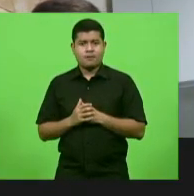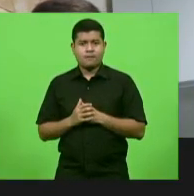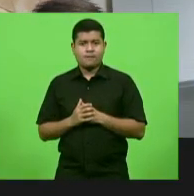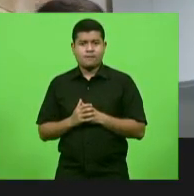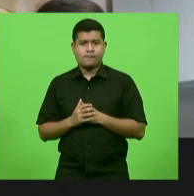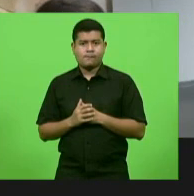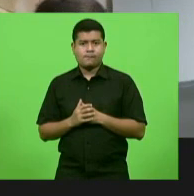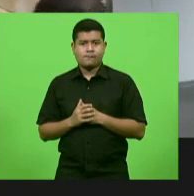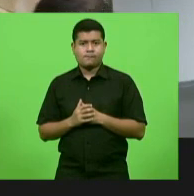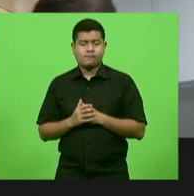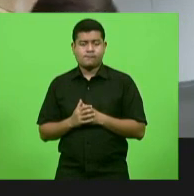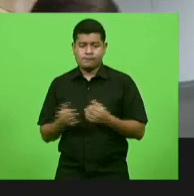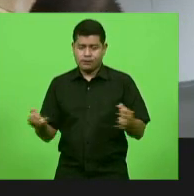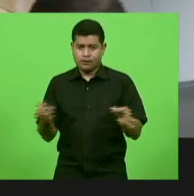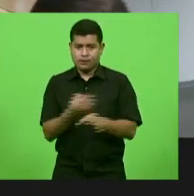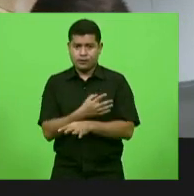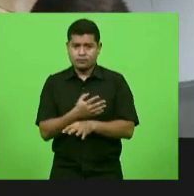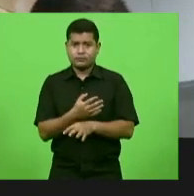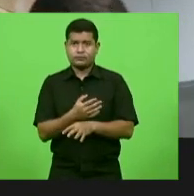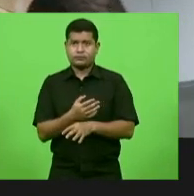Vossa Excelência concluiu, doutor Leonardo?